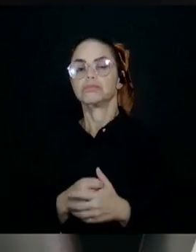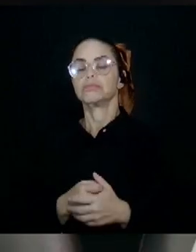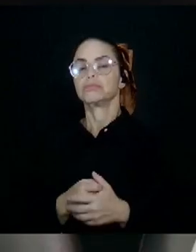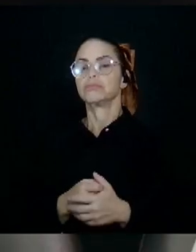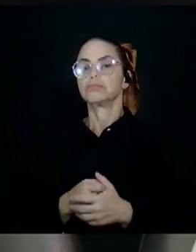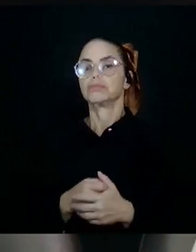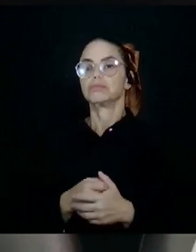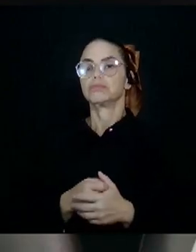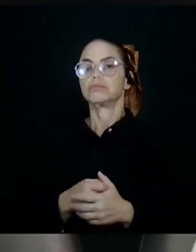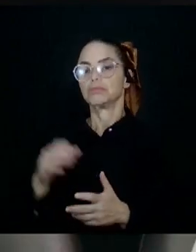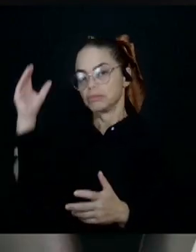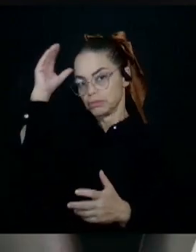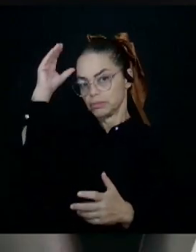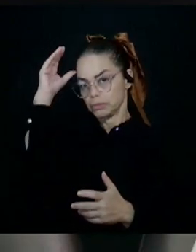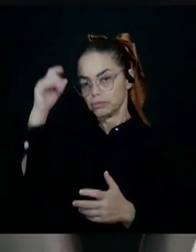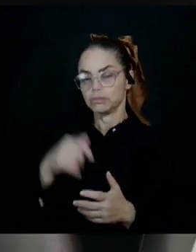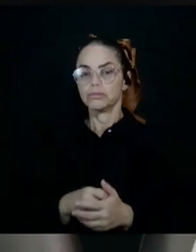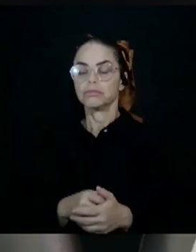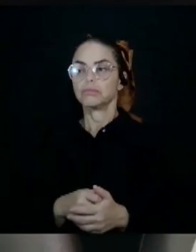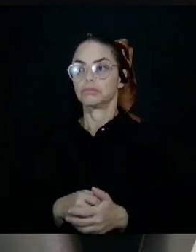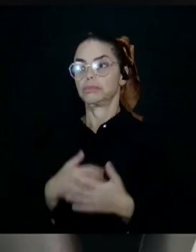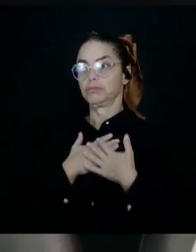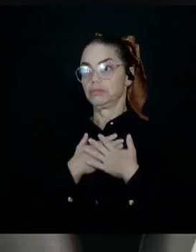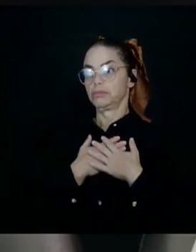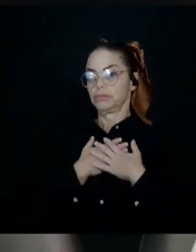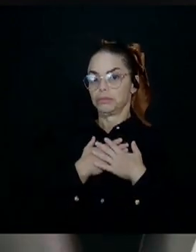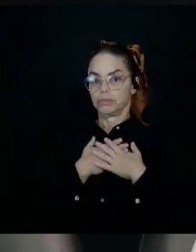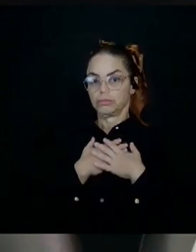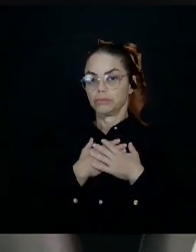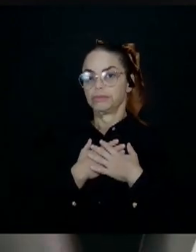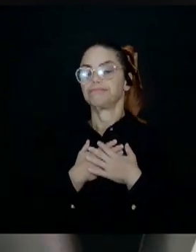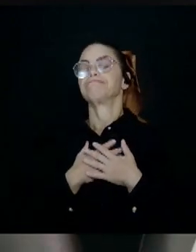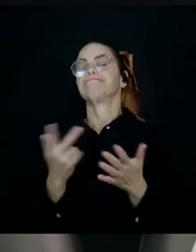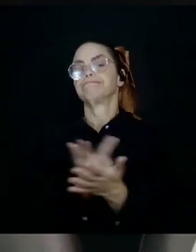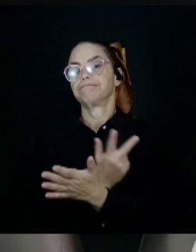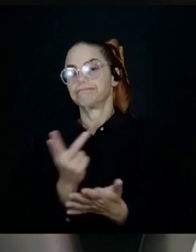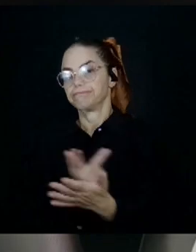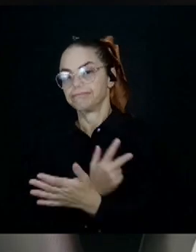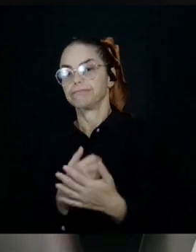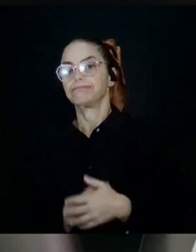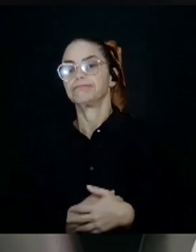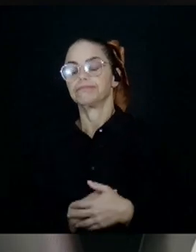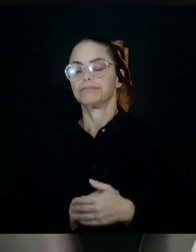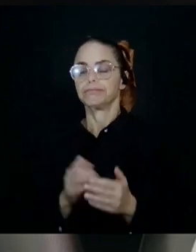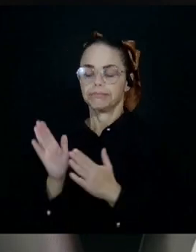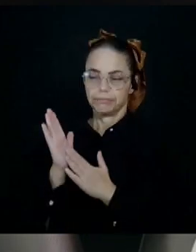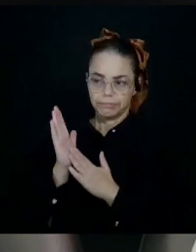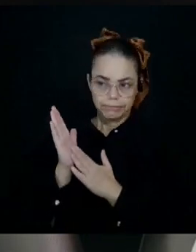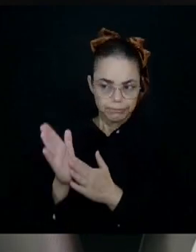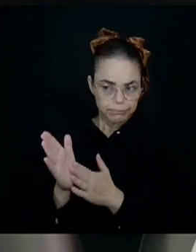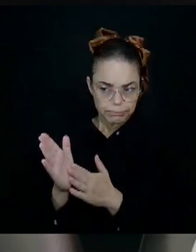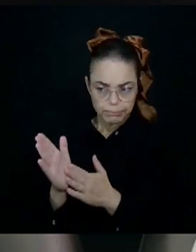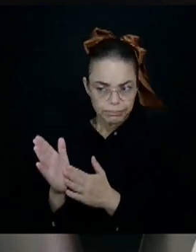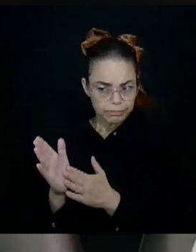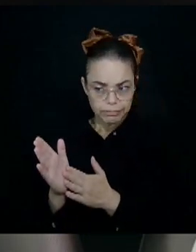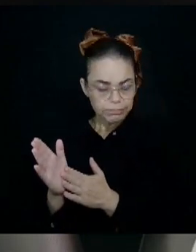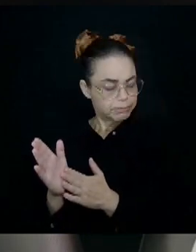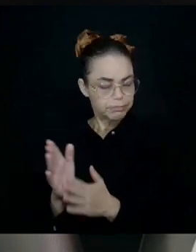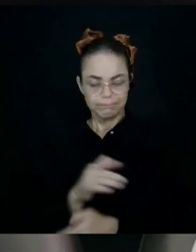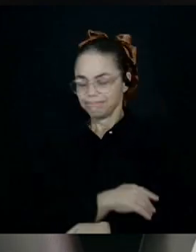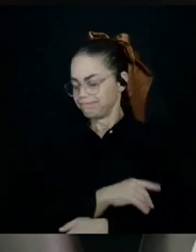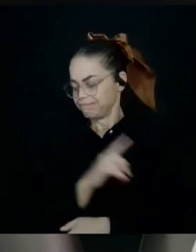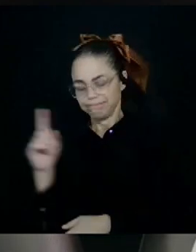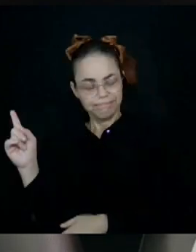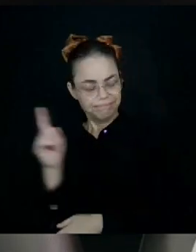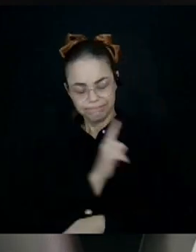consciência, falar: opa, espera aí, tem algo errado. Eu estou seguindo esse padrão, eu estou seguindo esse rótulo, mas eu não